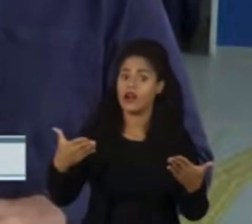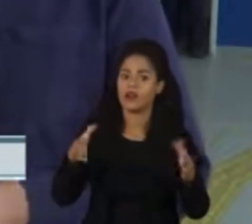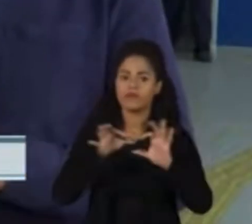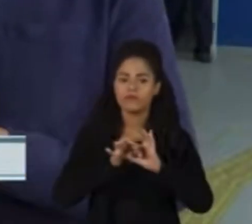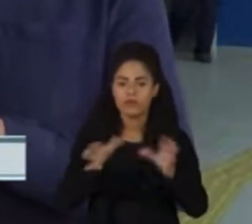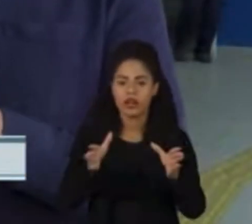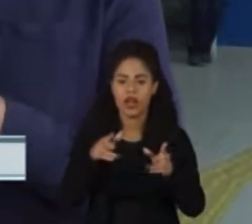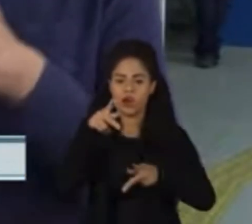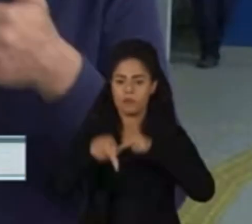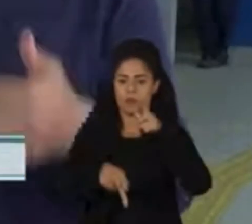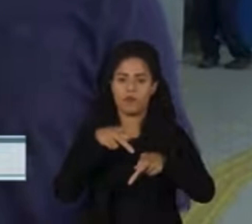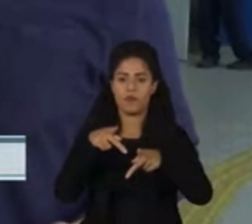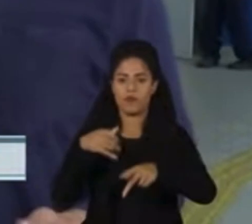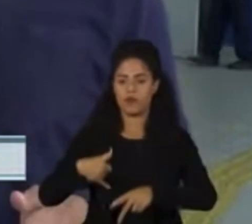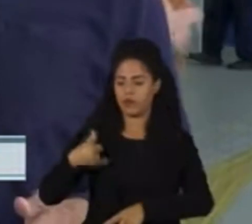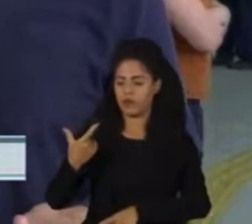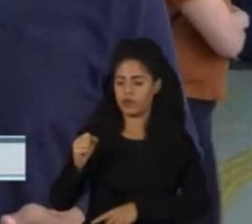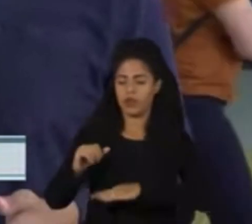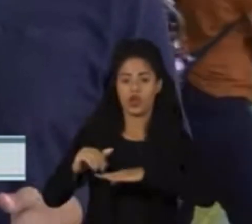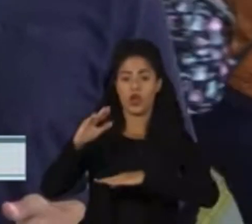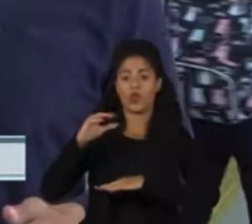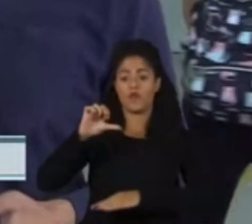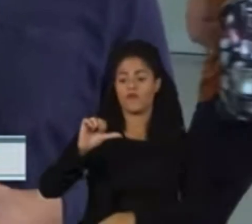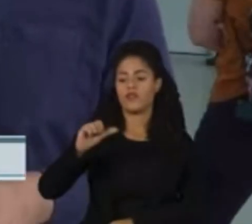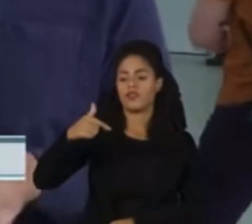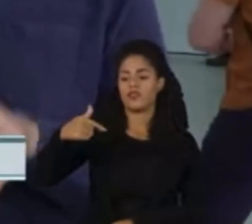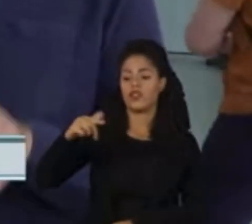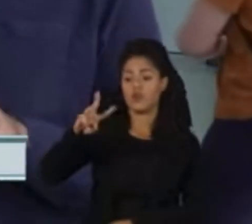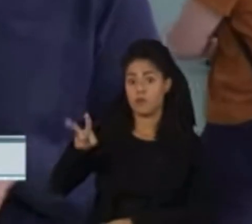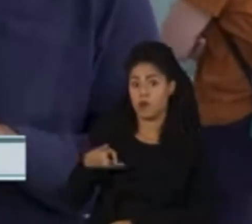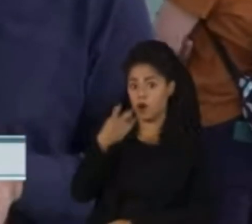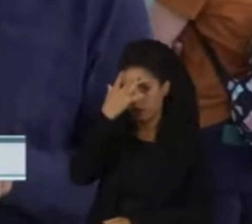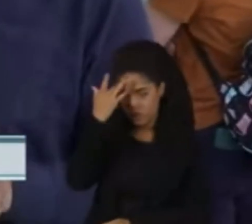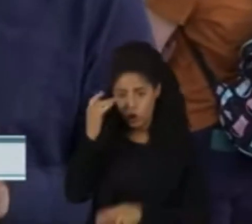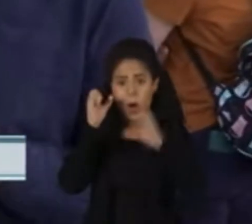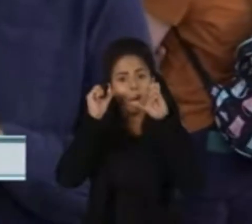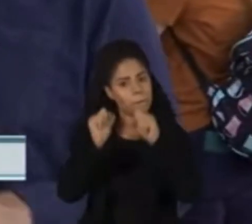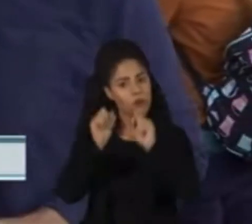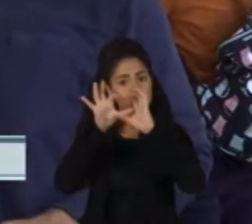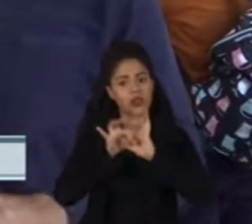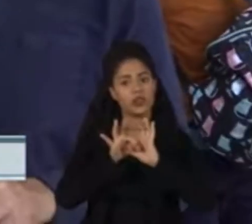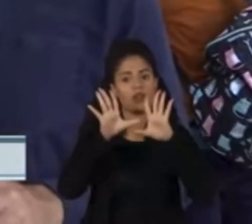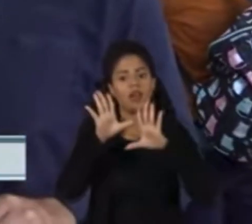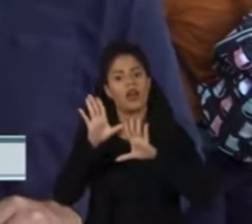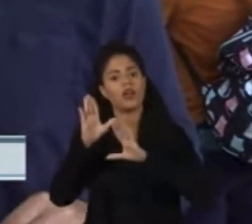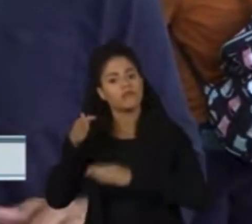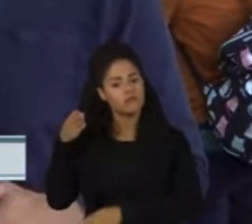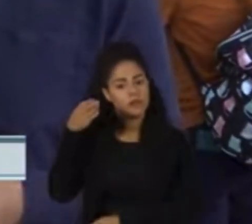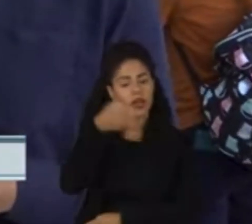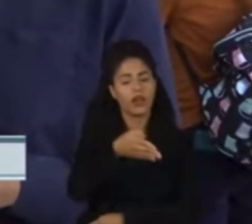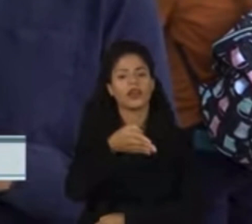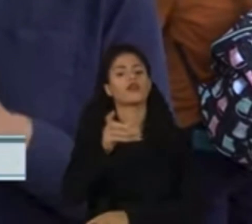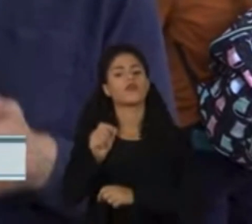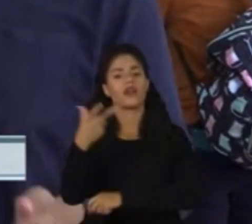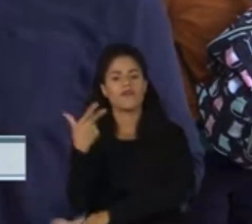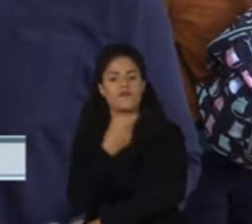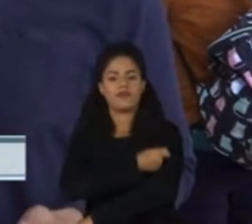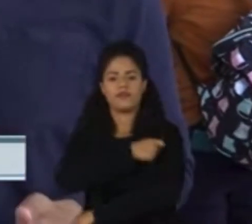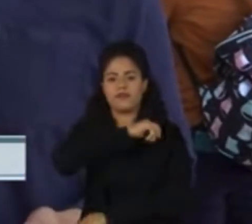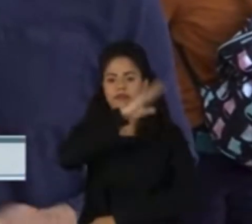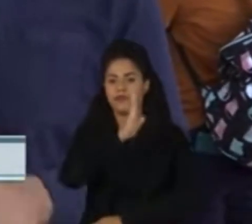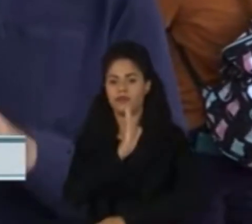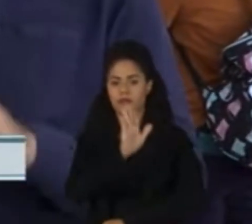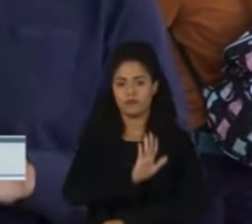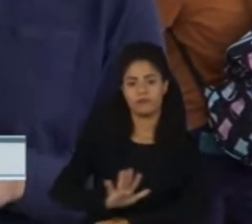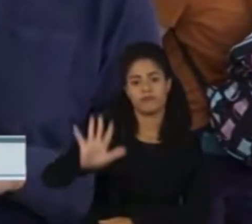público-geral 97 milhões de pessoas estão aptas a receber a dose bivalente da vacina em todo o país mas para atingir todo